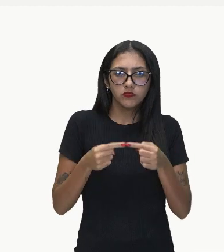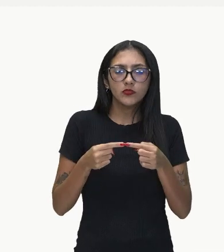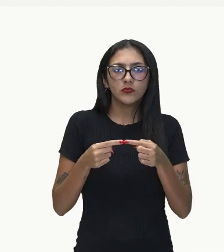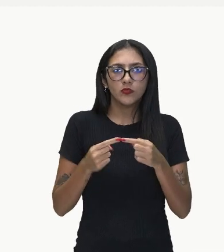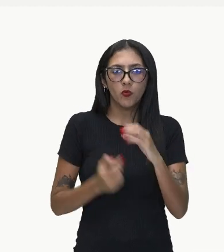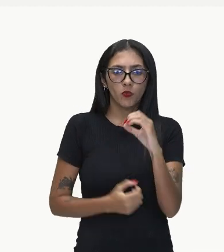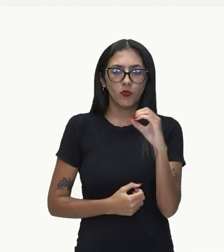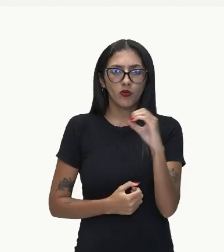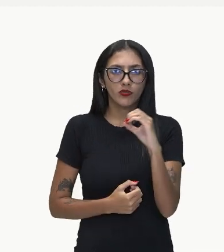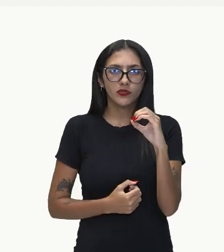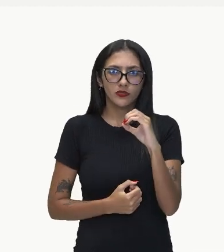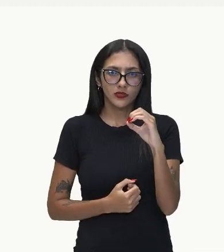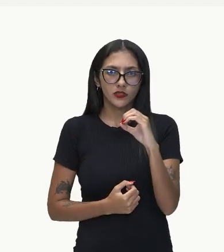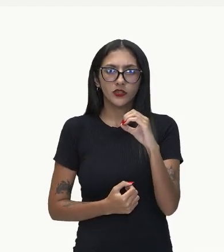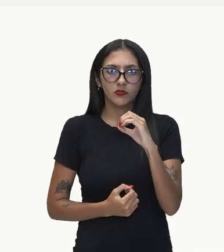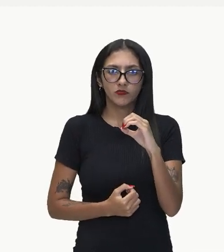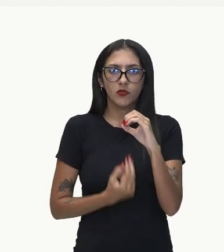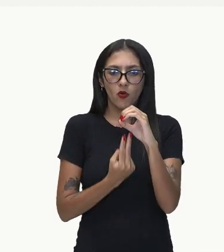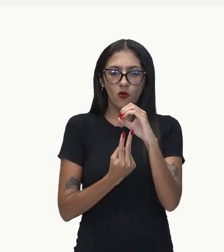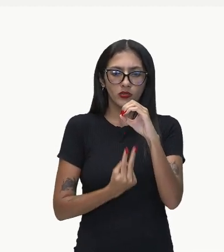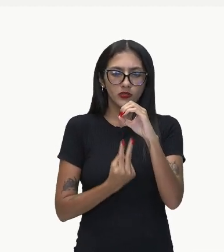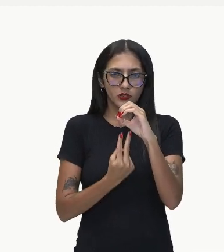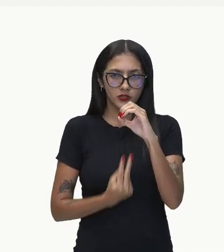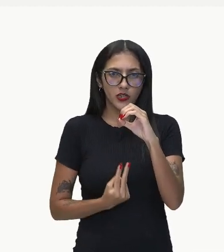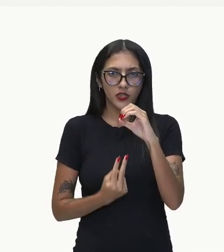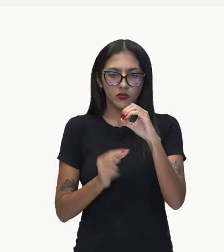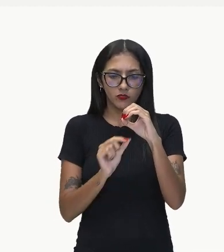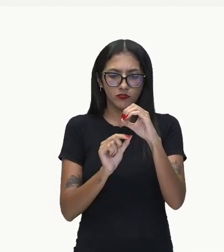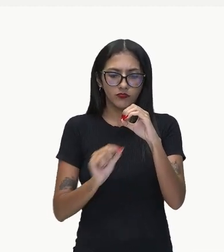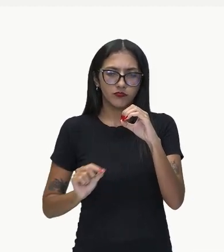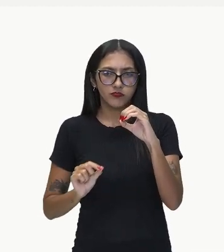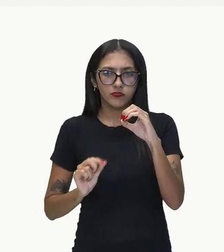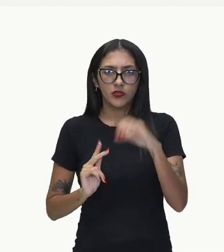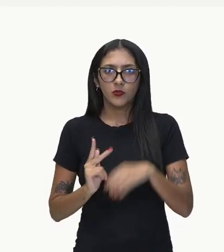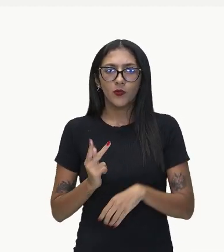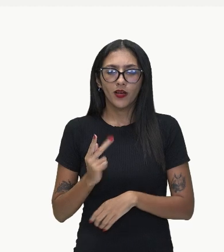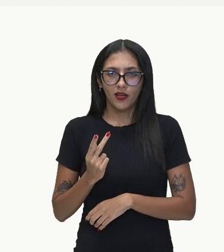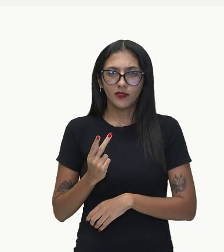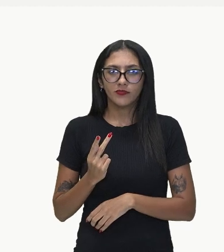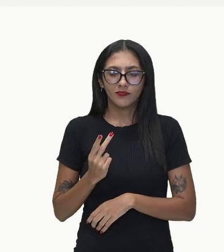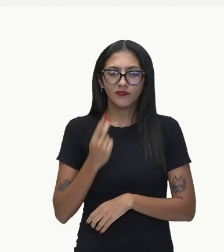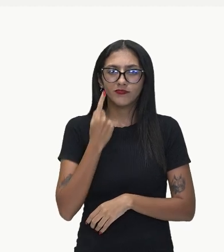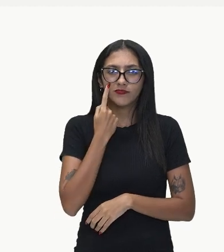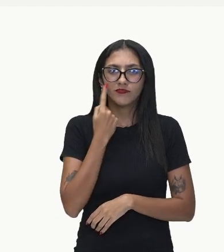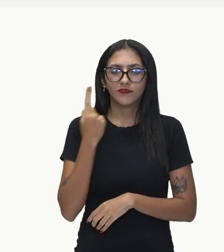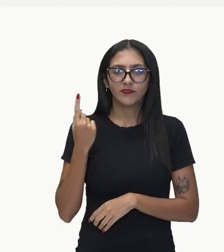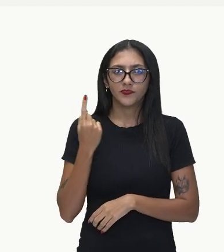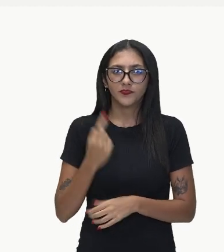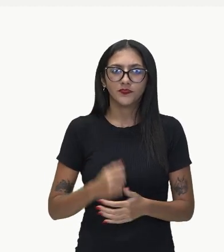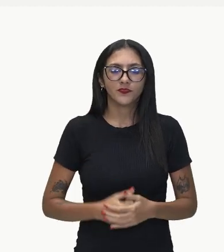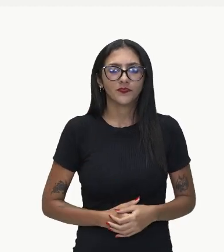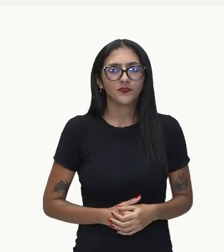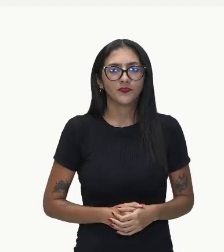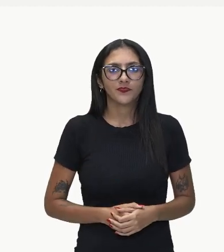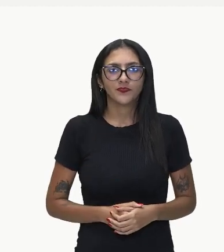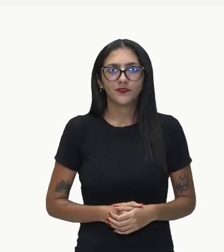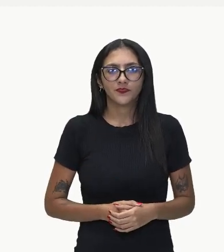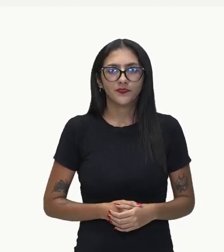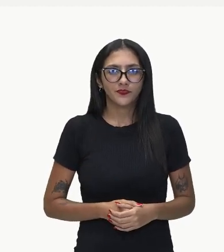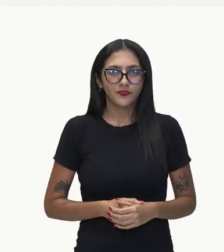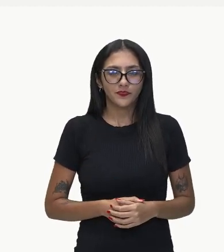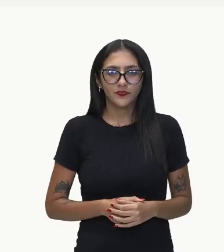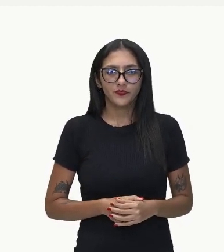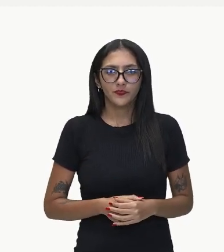diretamente a um átomo de hidrogênio, como a gente pode ver na estrutura.